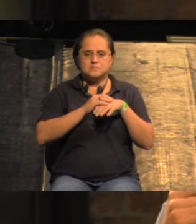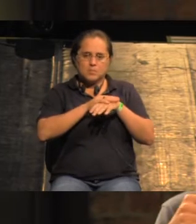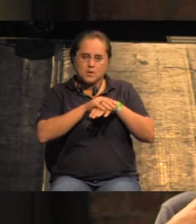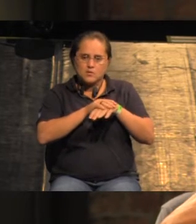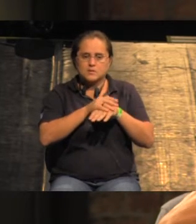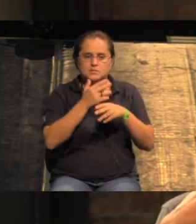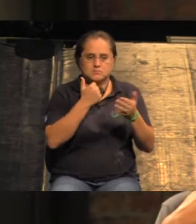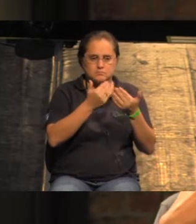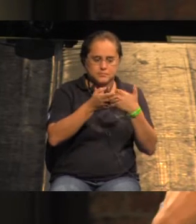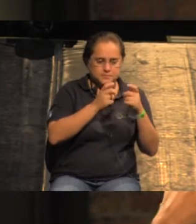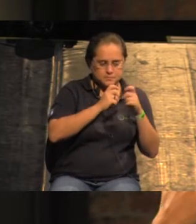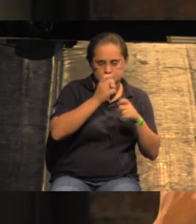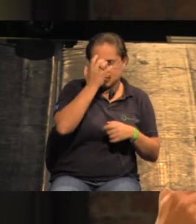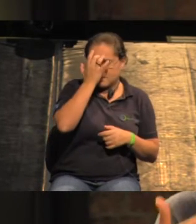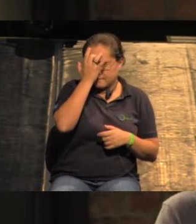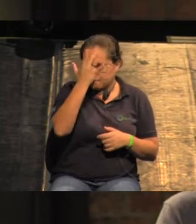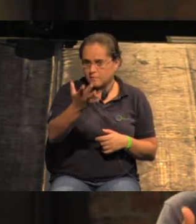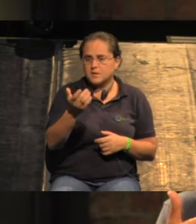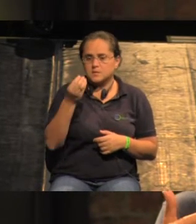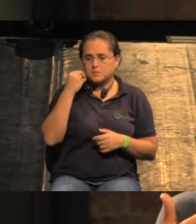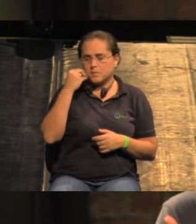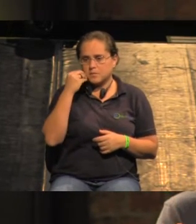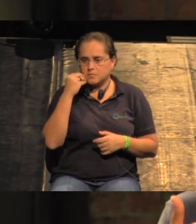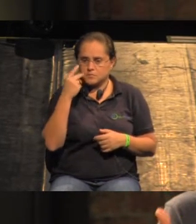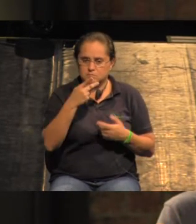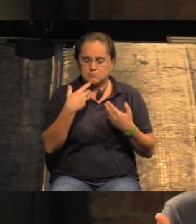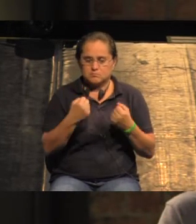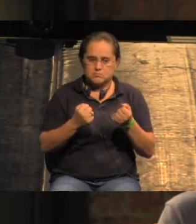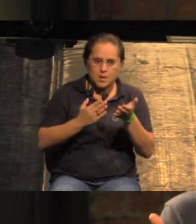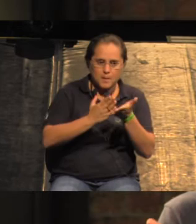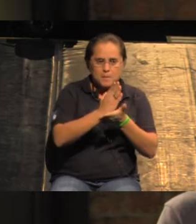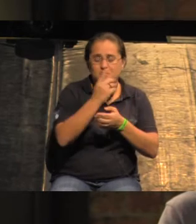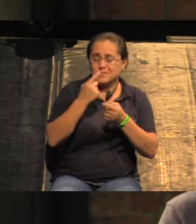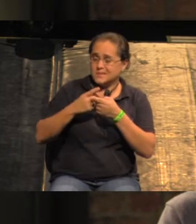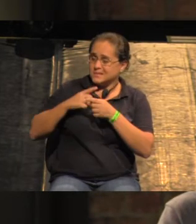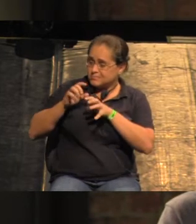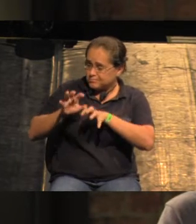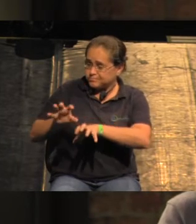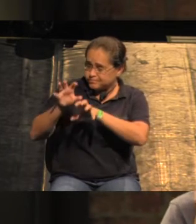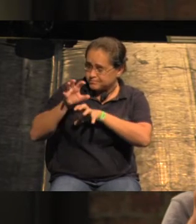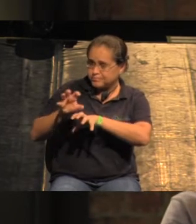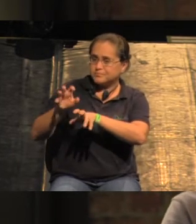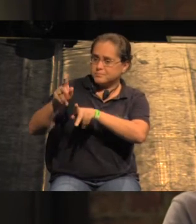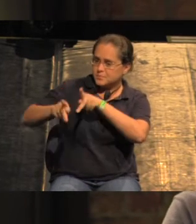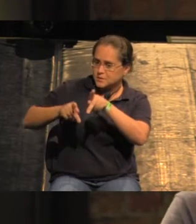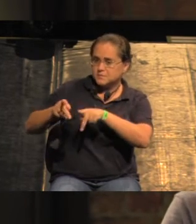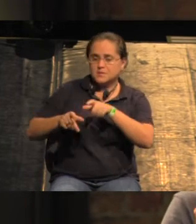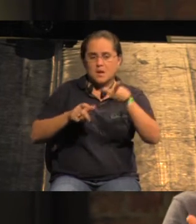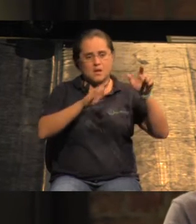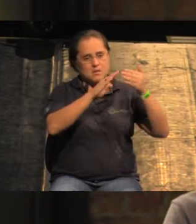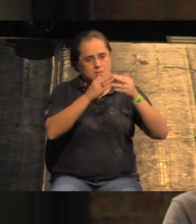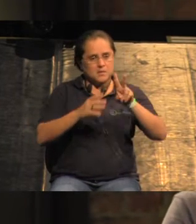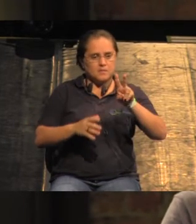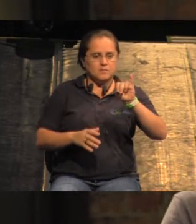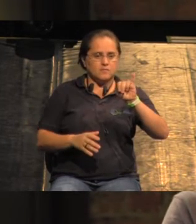foi o precedente que facilitou a nossa argumentação e o trâmite de aprovação, porque havia uma pressão popular